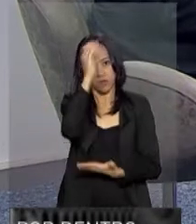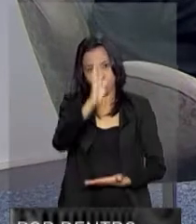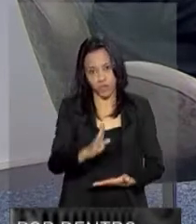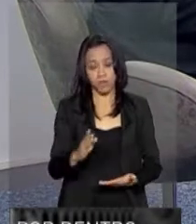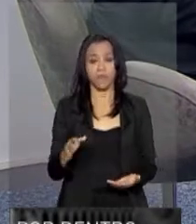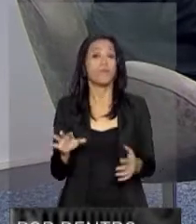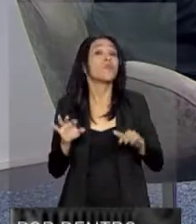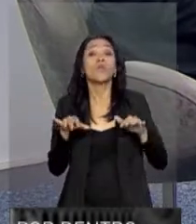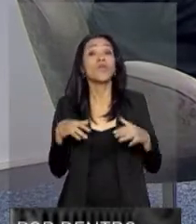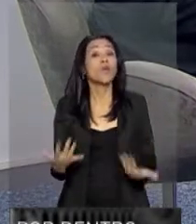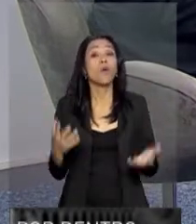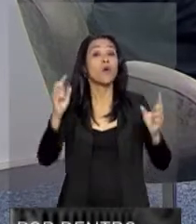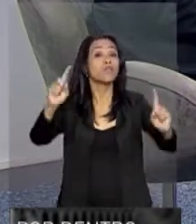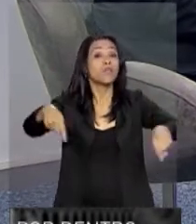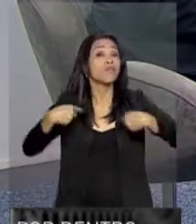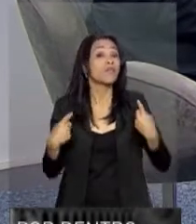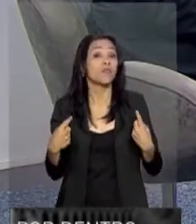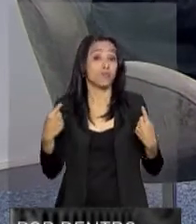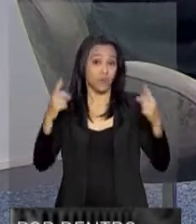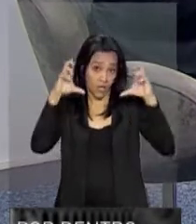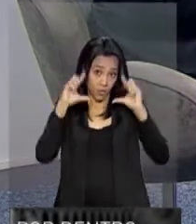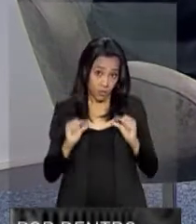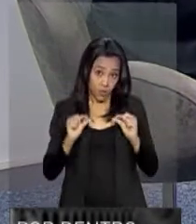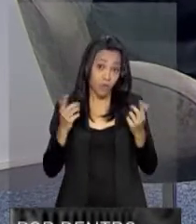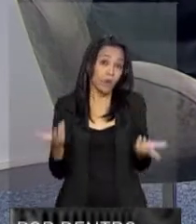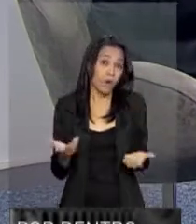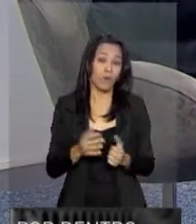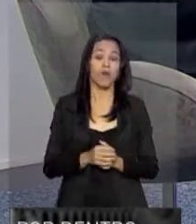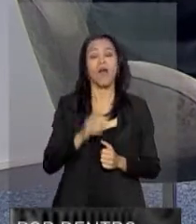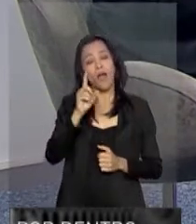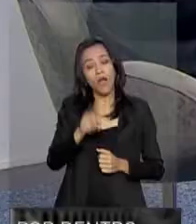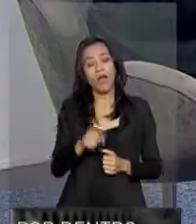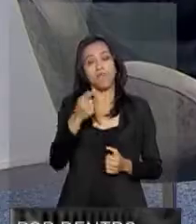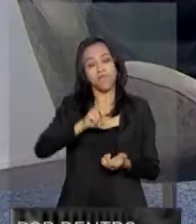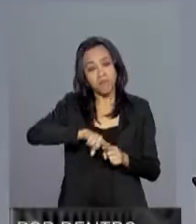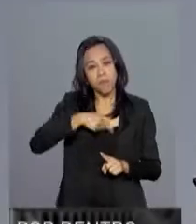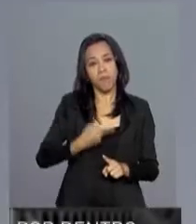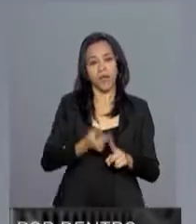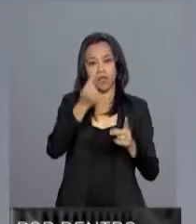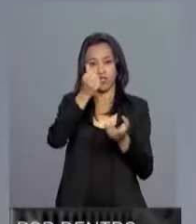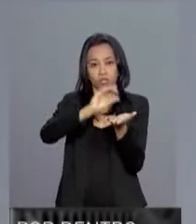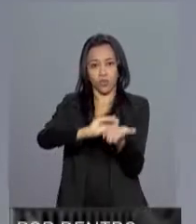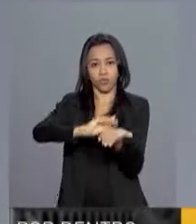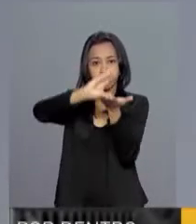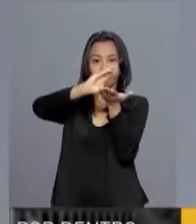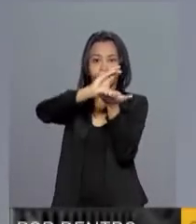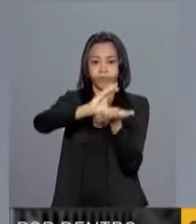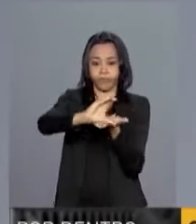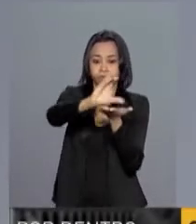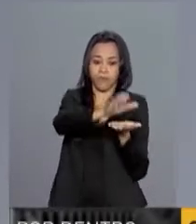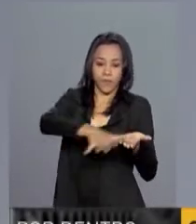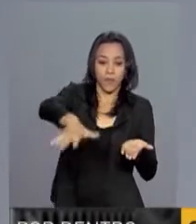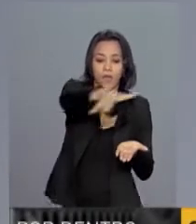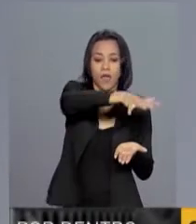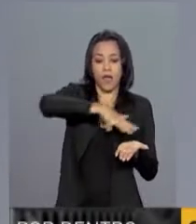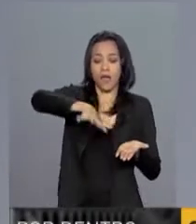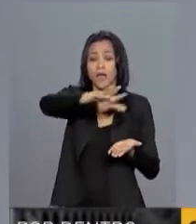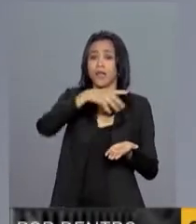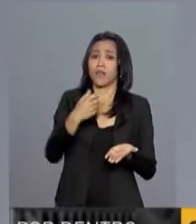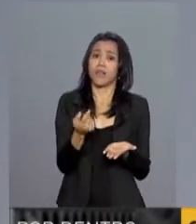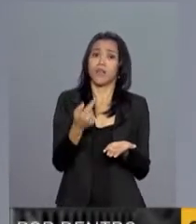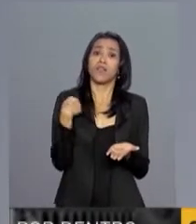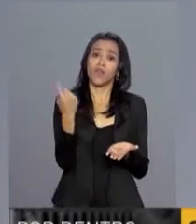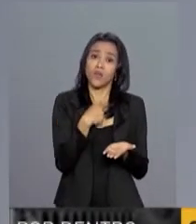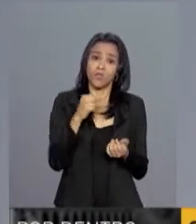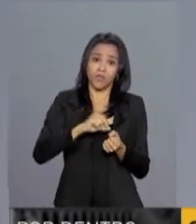o grande desafio de reduzir essa desigualdade eu acho que é aumentar os investimentos nas áreas onde nós temos investido menos do que